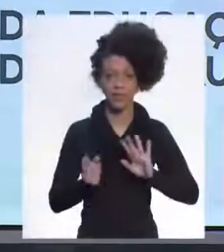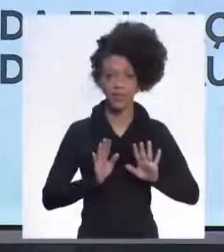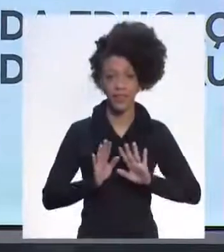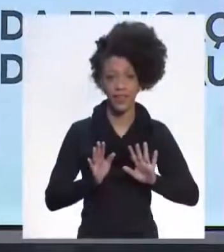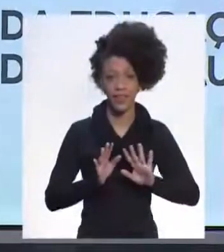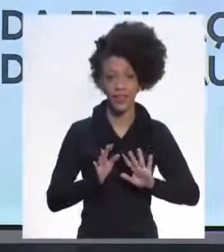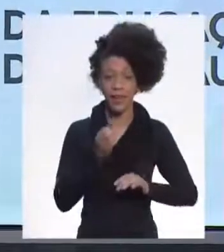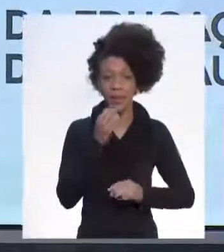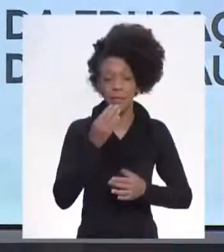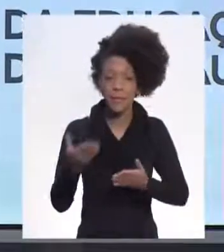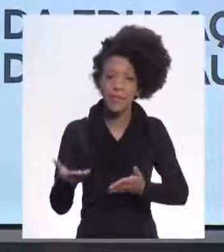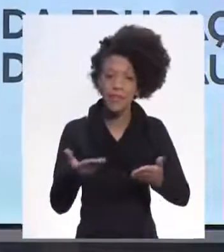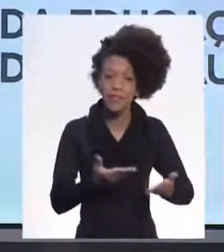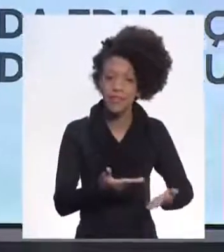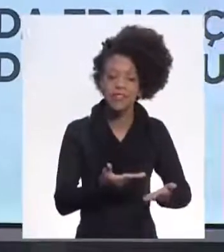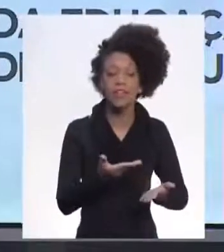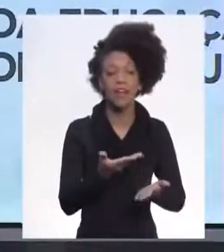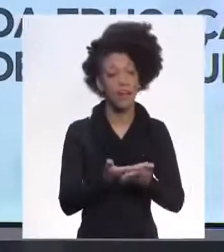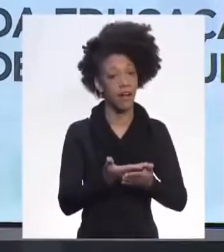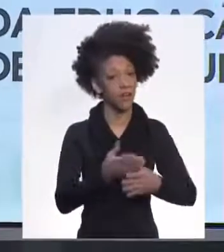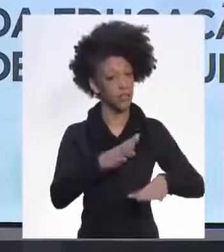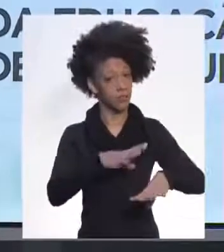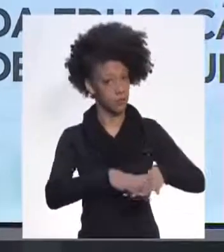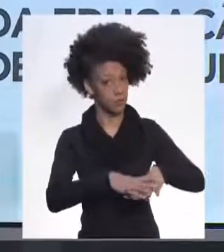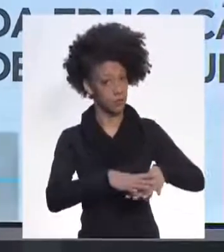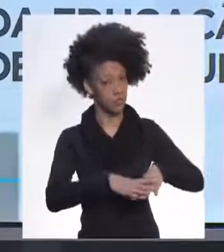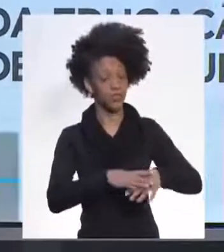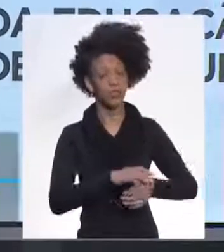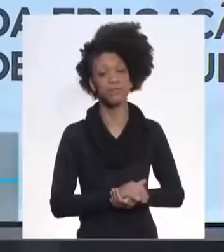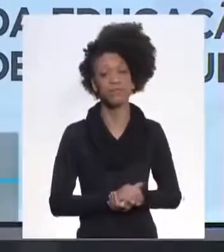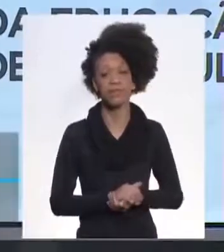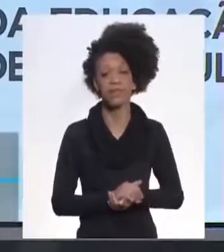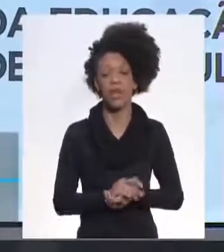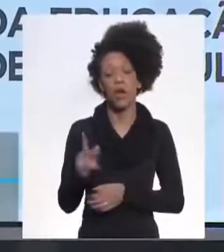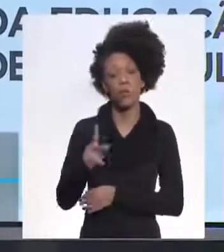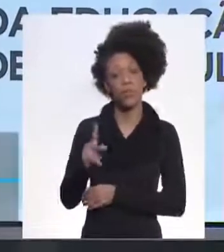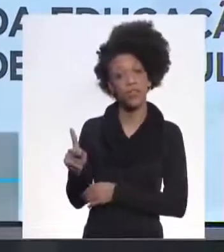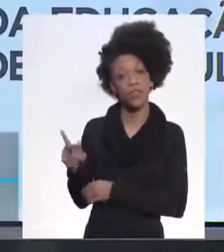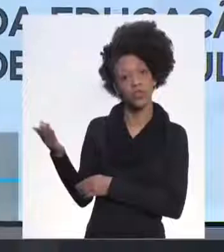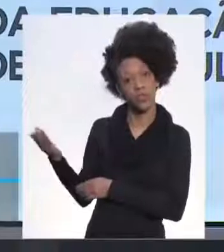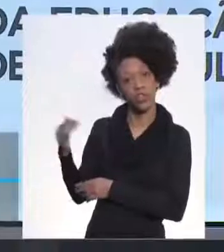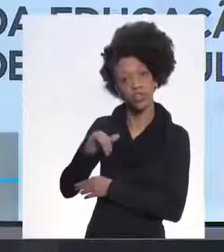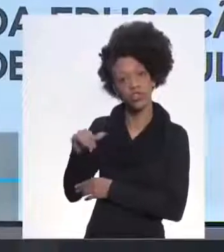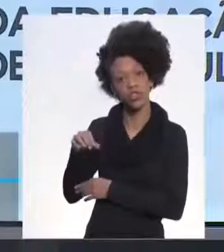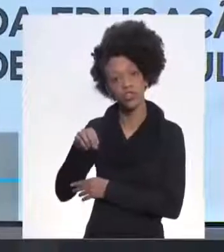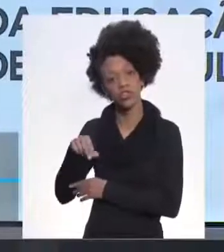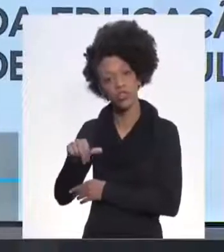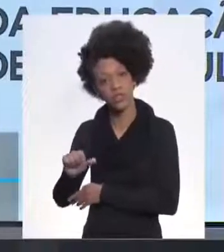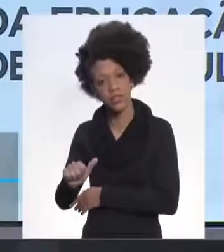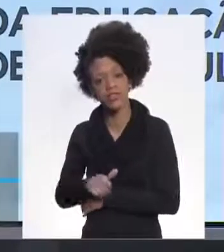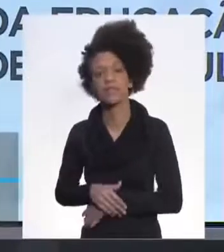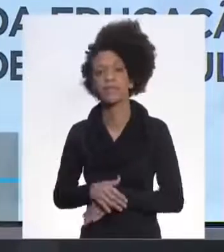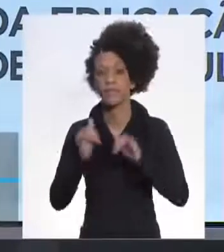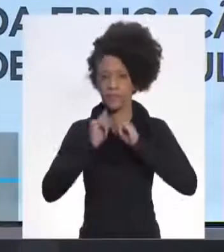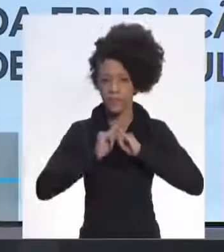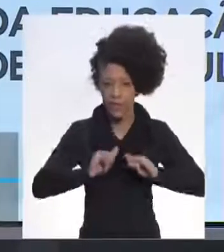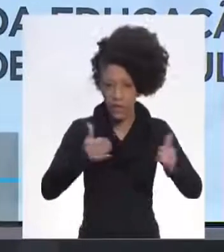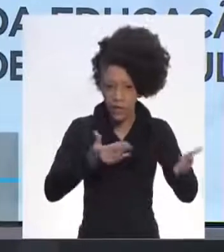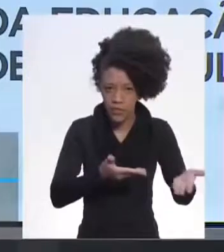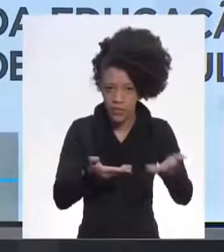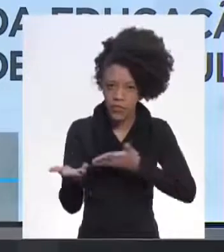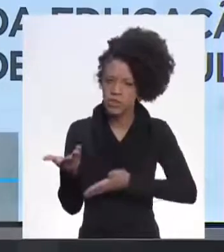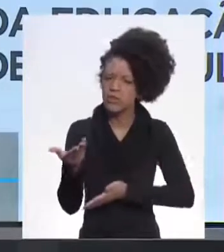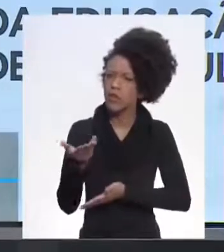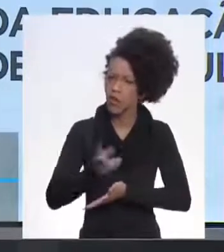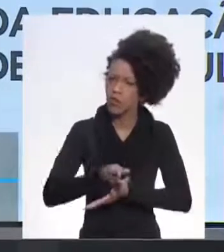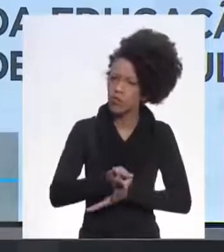Olá, sejam todos bem-vindos para mais uma aula de matemática. Meu nome é Jonas, vou ser o porta-voz de vocês hoje aqui, continuar um